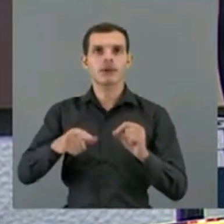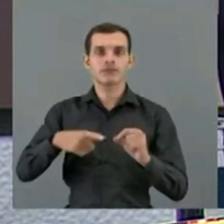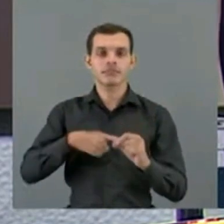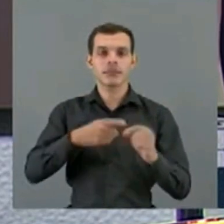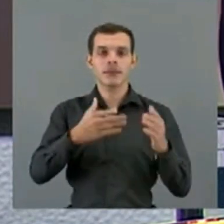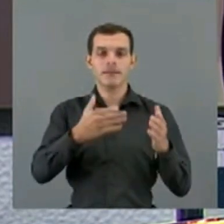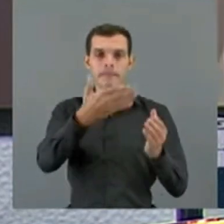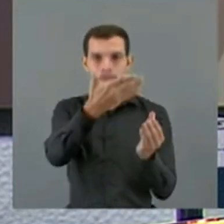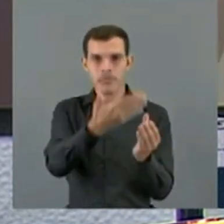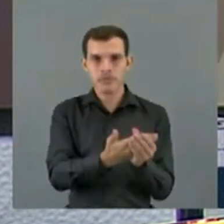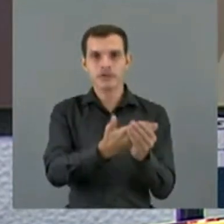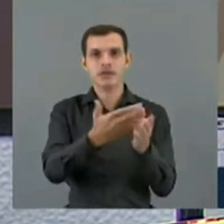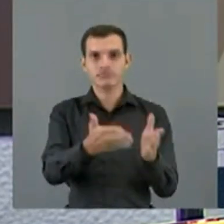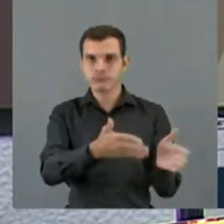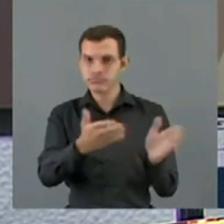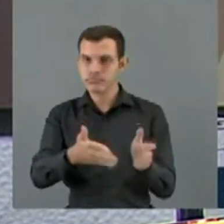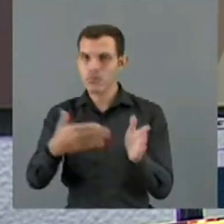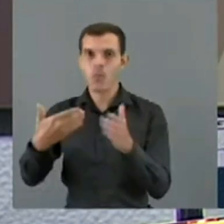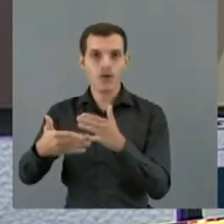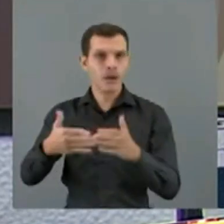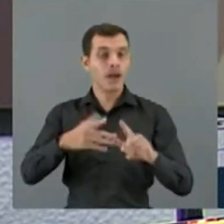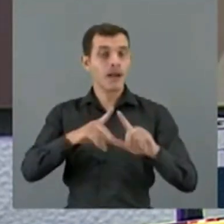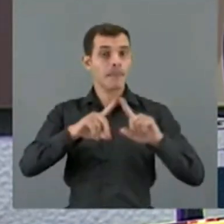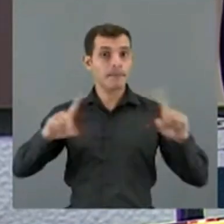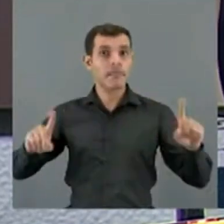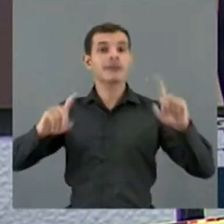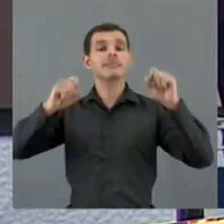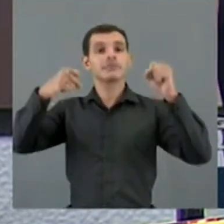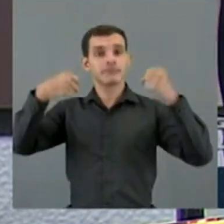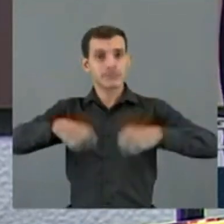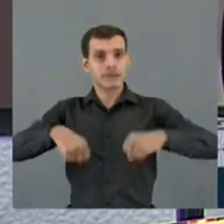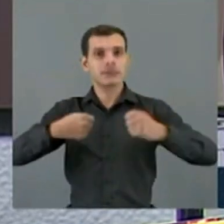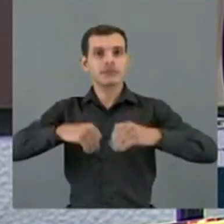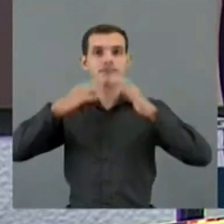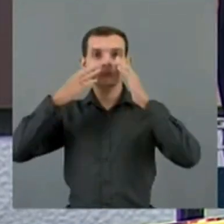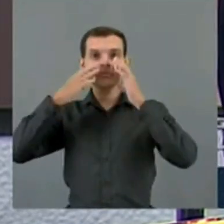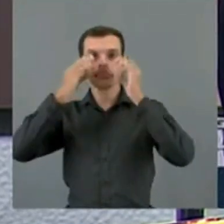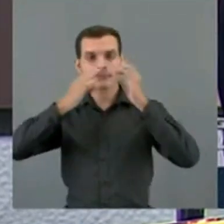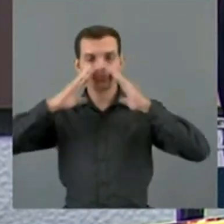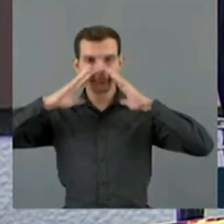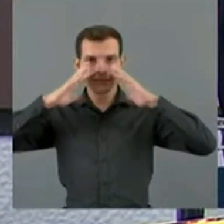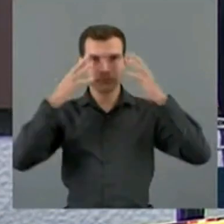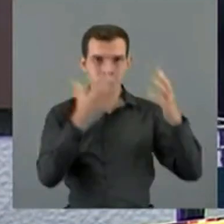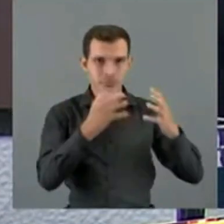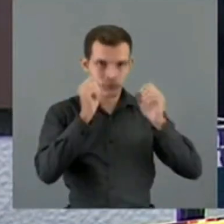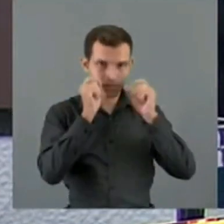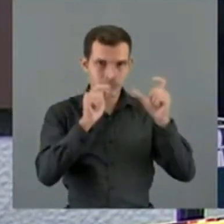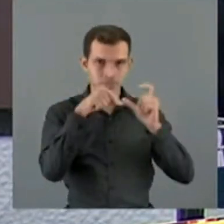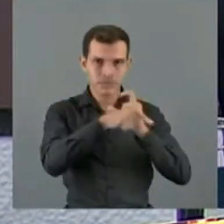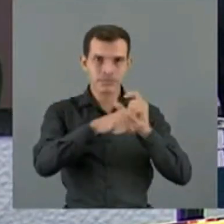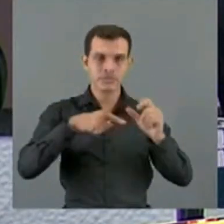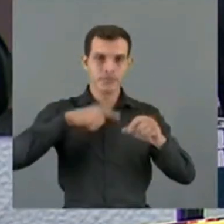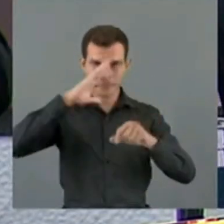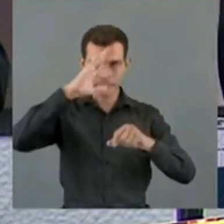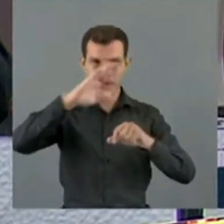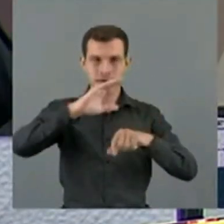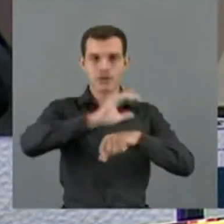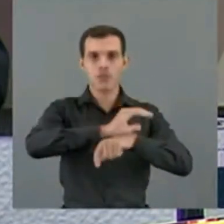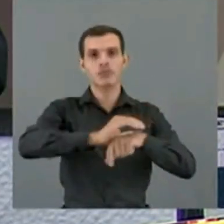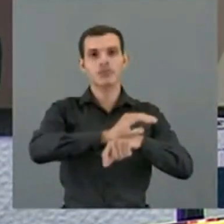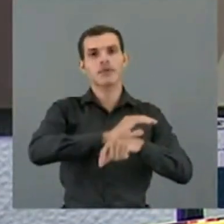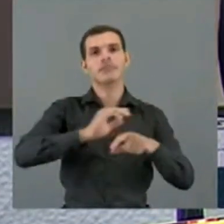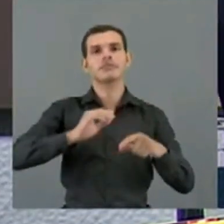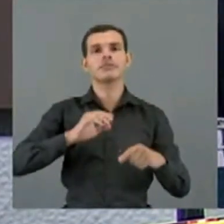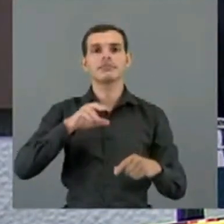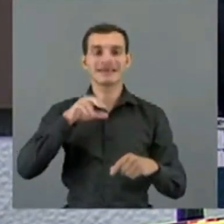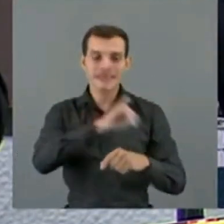desde que seja obedecido esses princípios constitucionais, porque, caso contrário, nós não estamos no Estado Democrático do